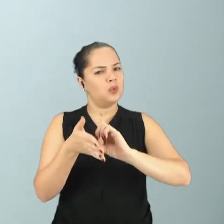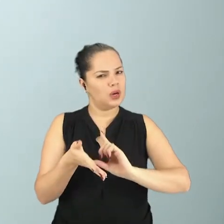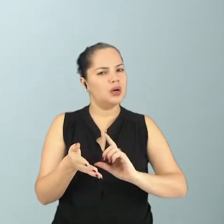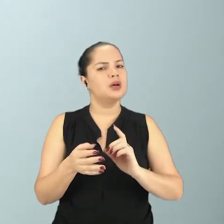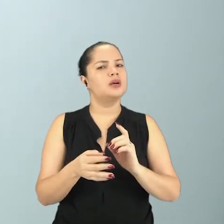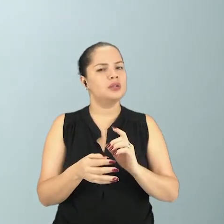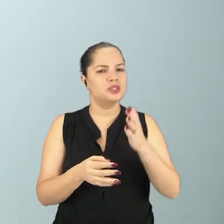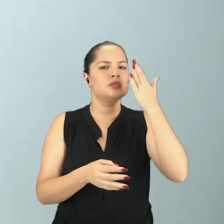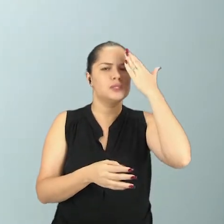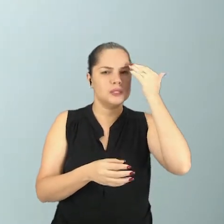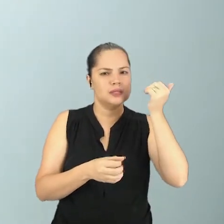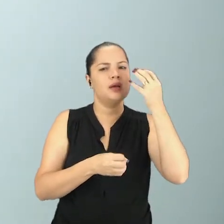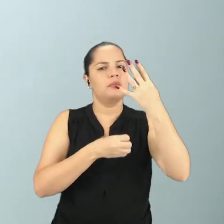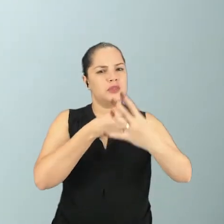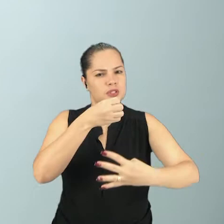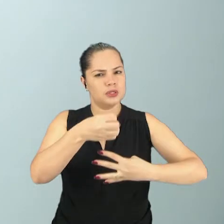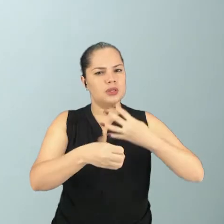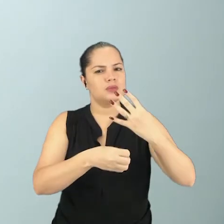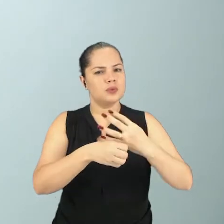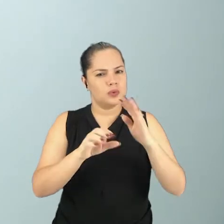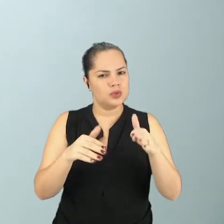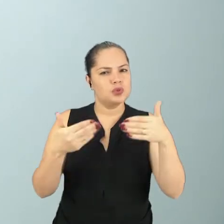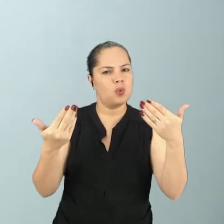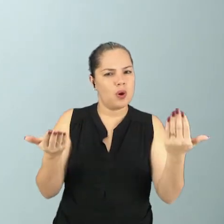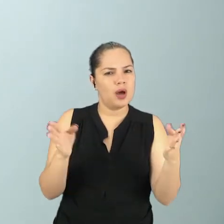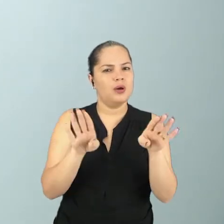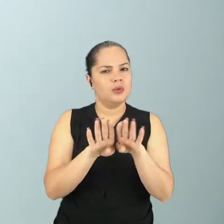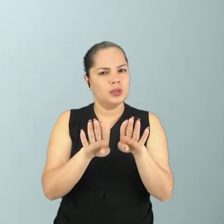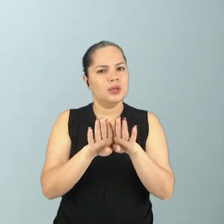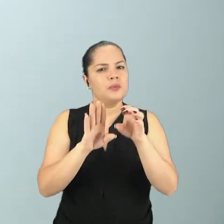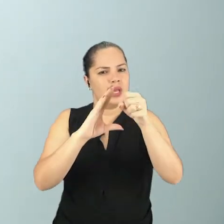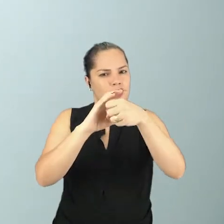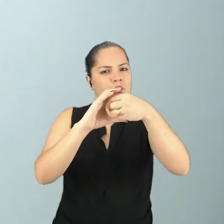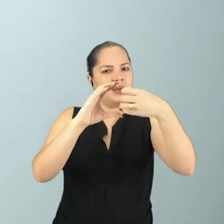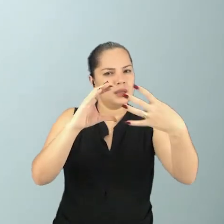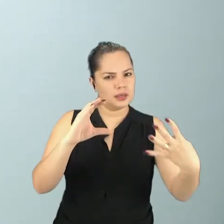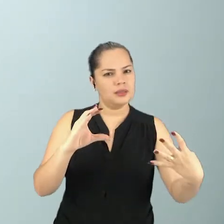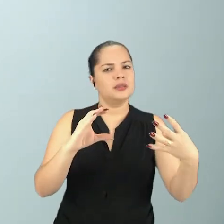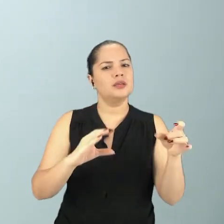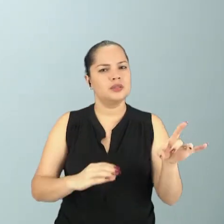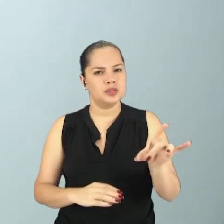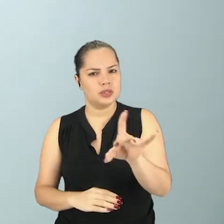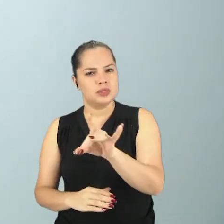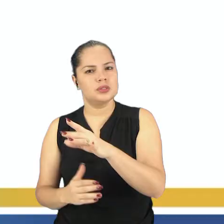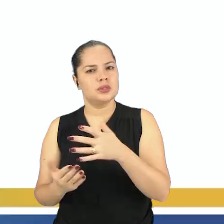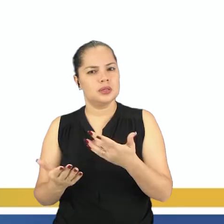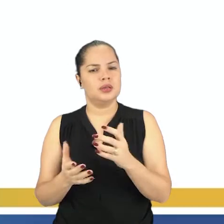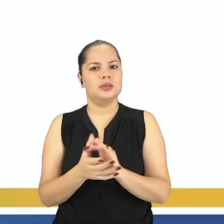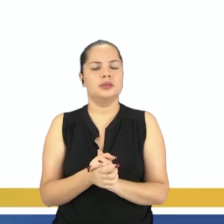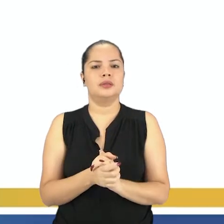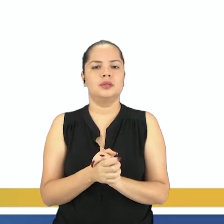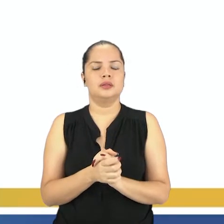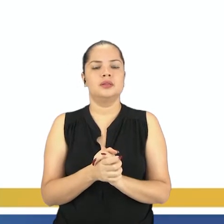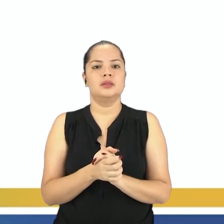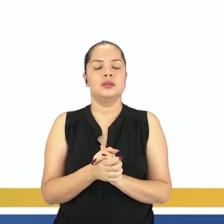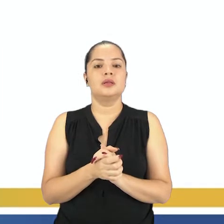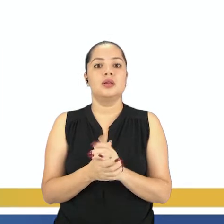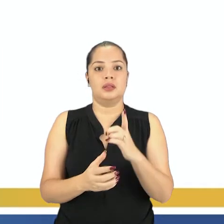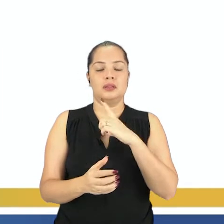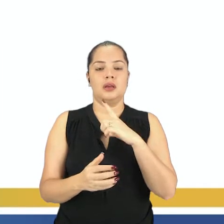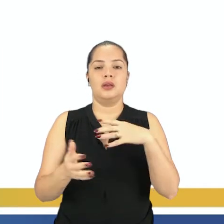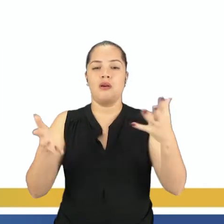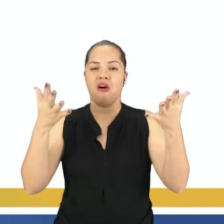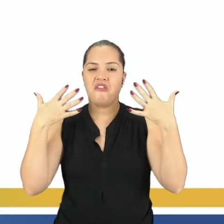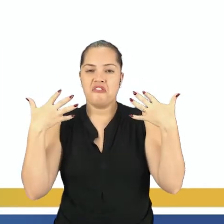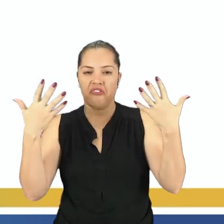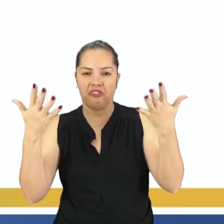as estações e o que caracteriza cada estação. A gente vai só dar uma relembrada e trazer alguns conceitos novos, tá? Você tem ali o verão,